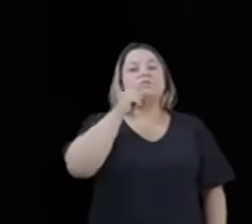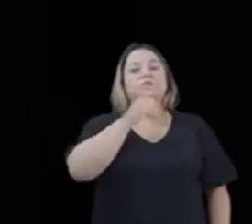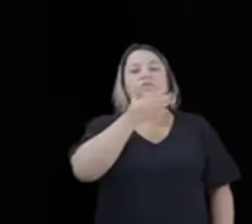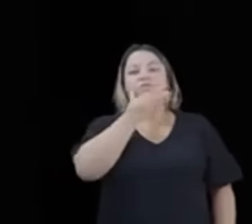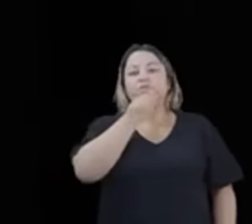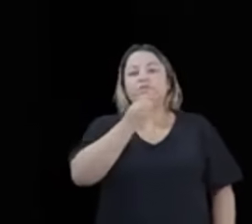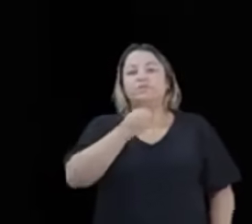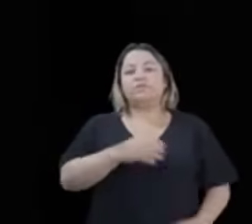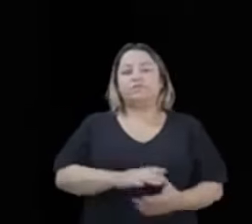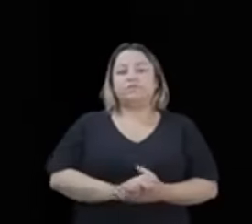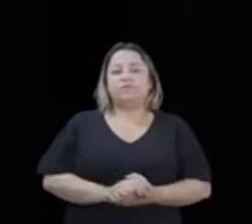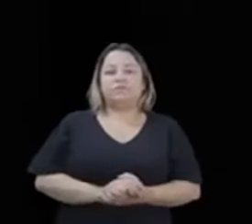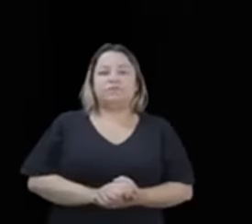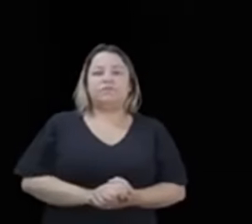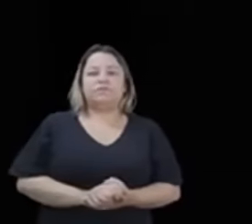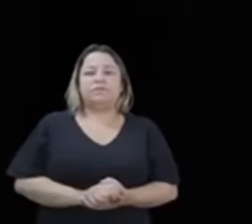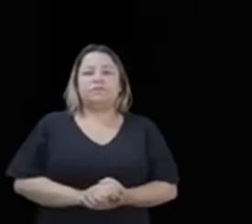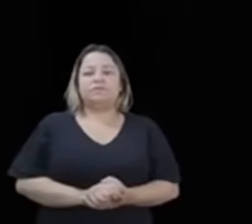vereadores.